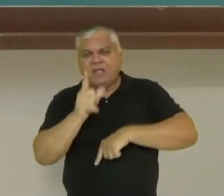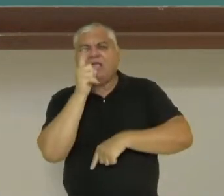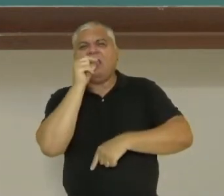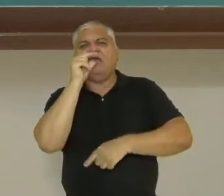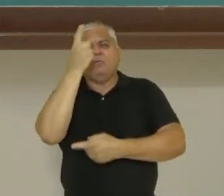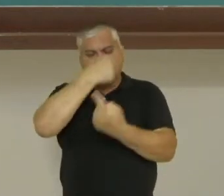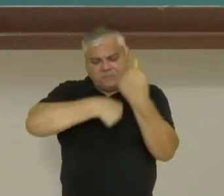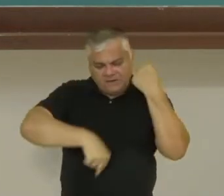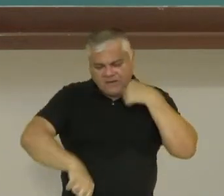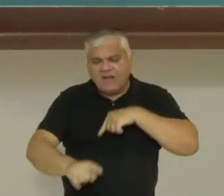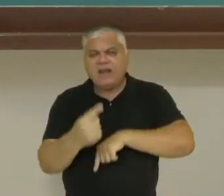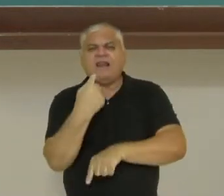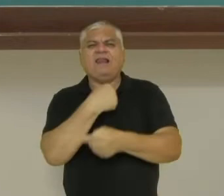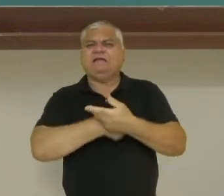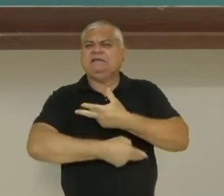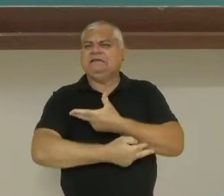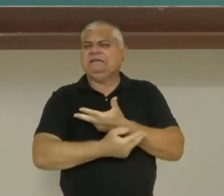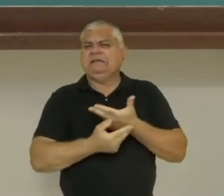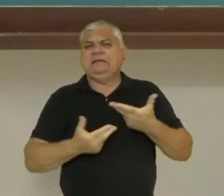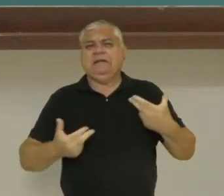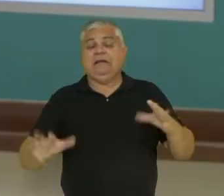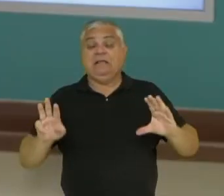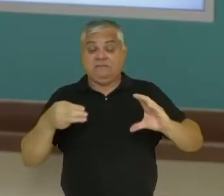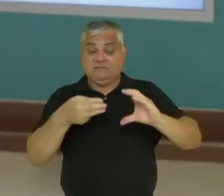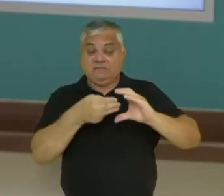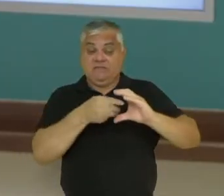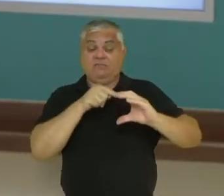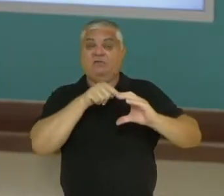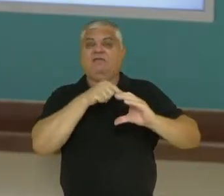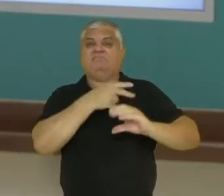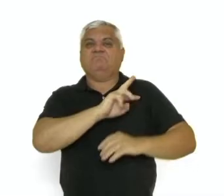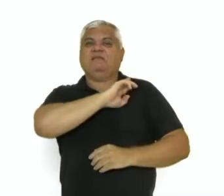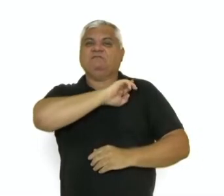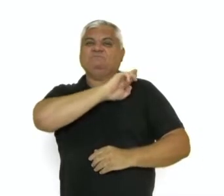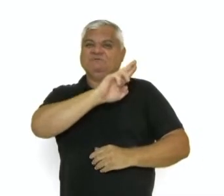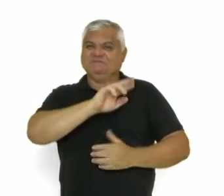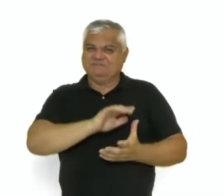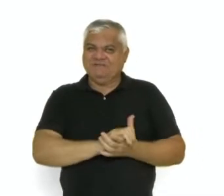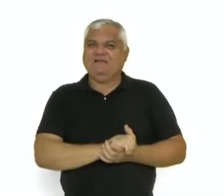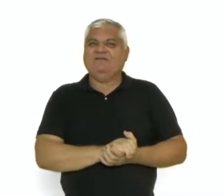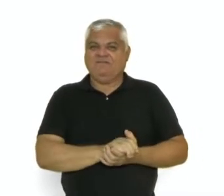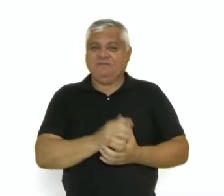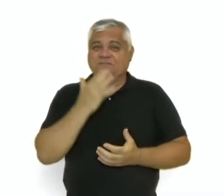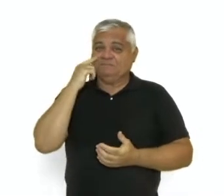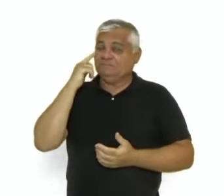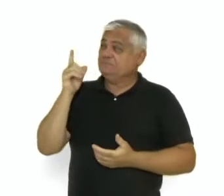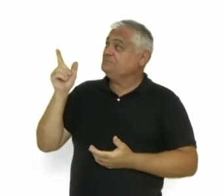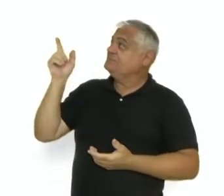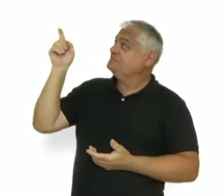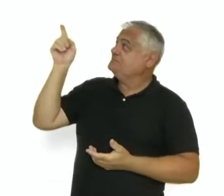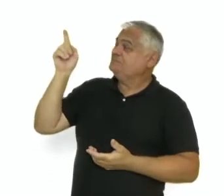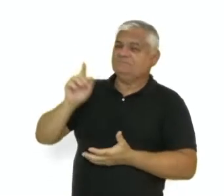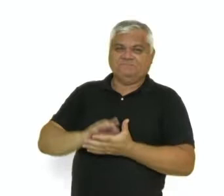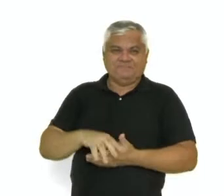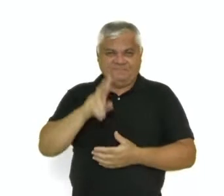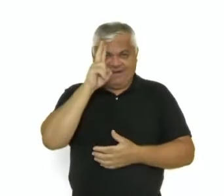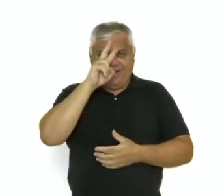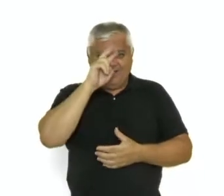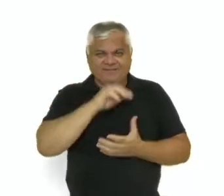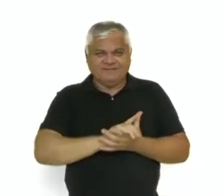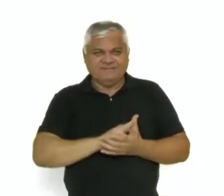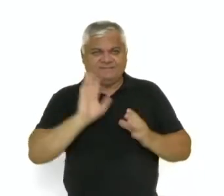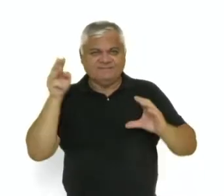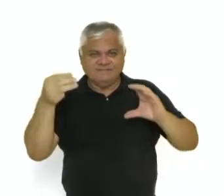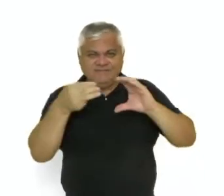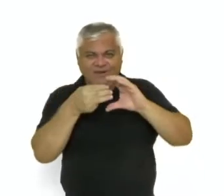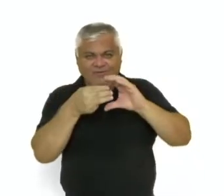da célula. E falando na célula, olha ela aqui, você se recorda? Se recorda